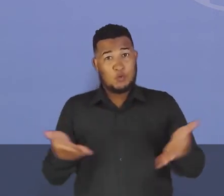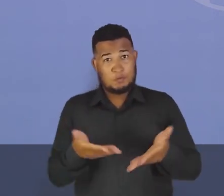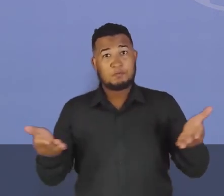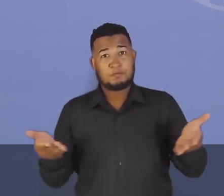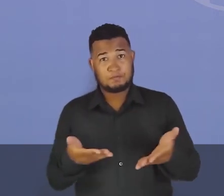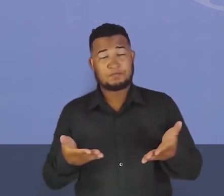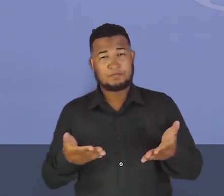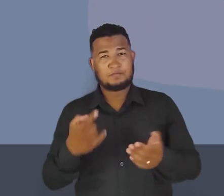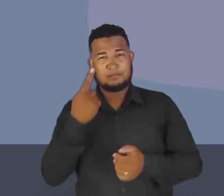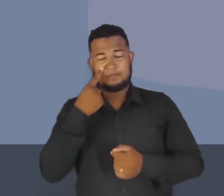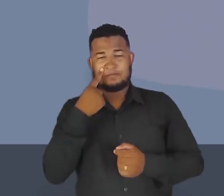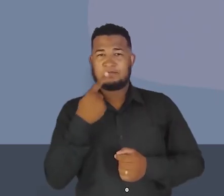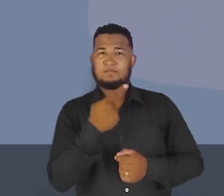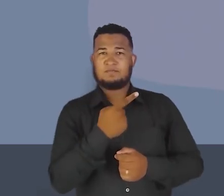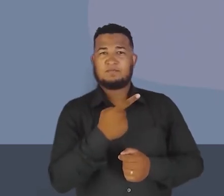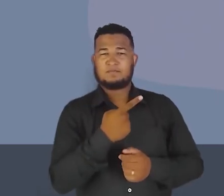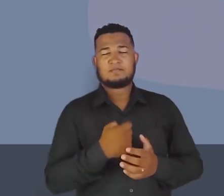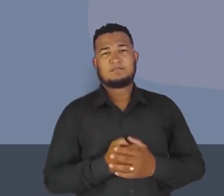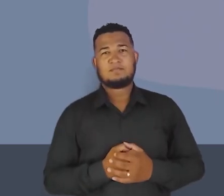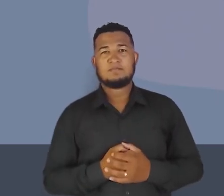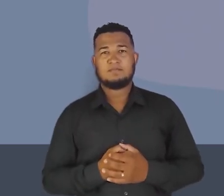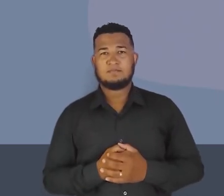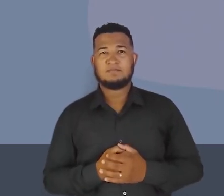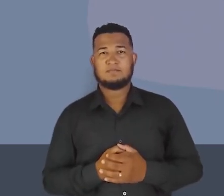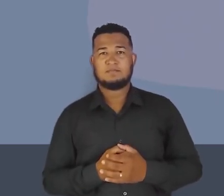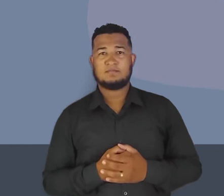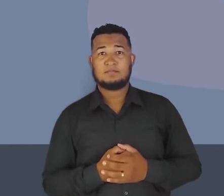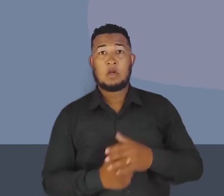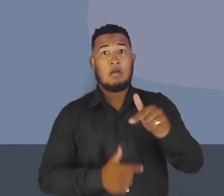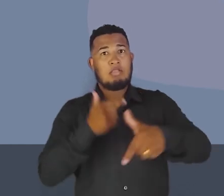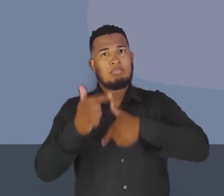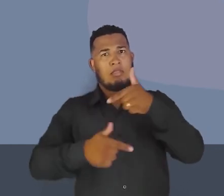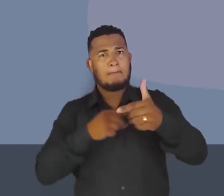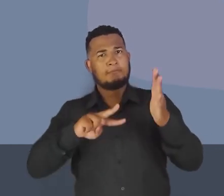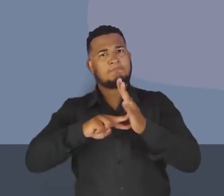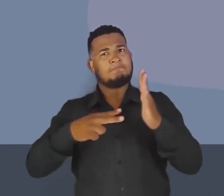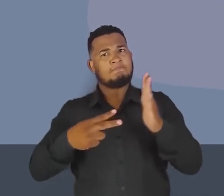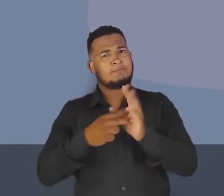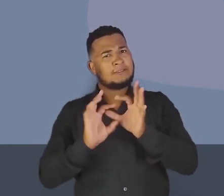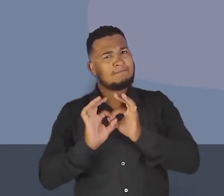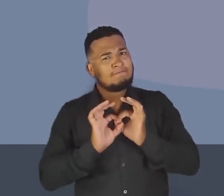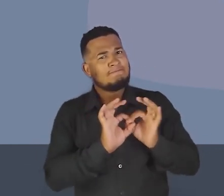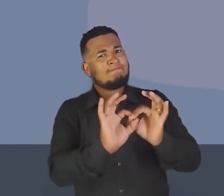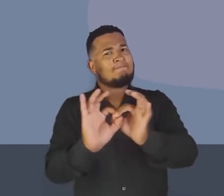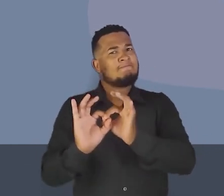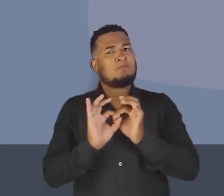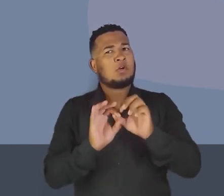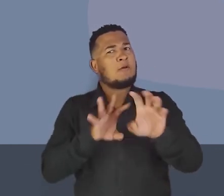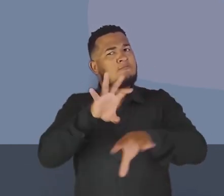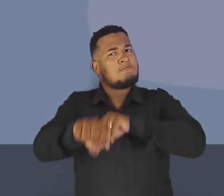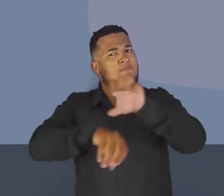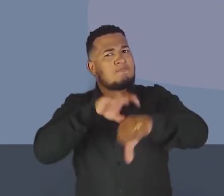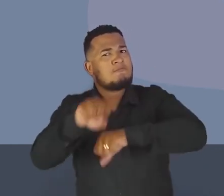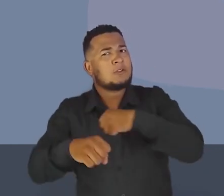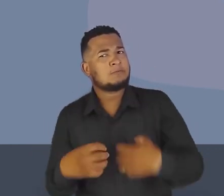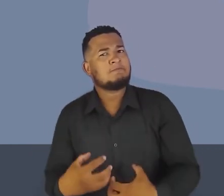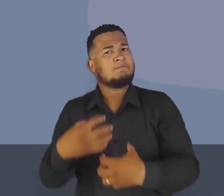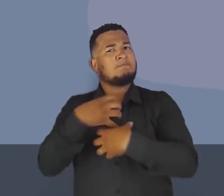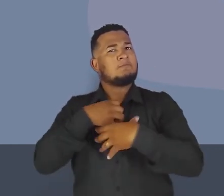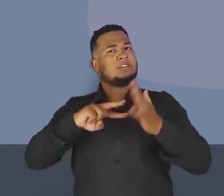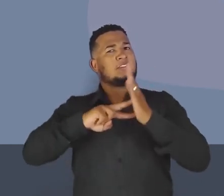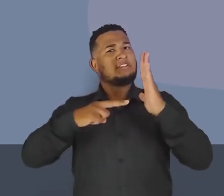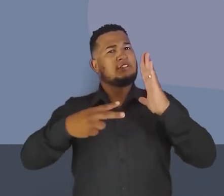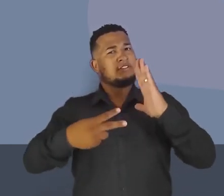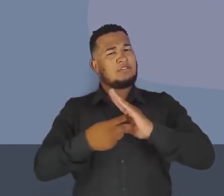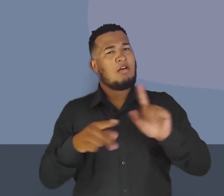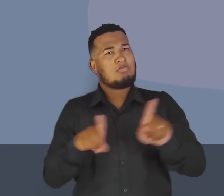atual, vejam lá no slide comigo de novo, ó, o trabalho está cada vez mais atrelado à busca de um sentido e de